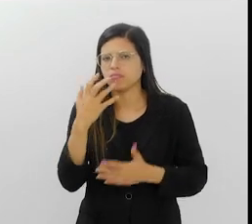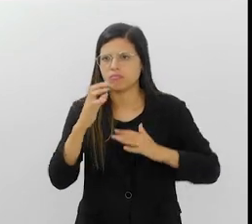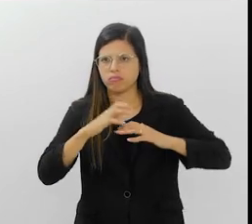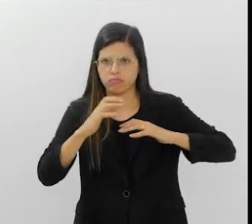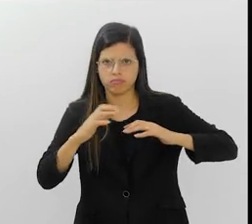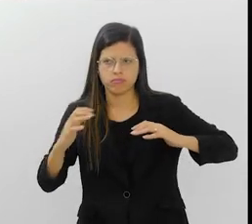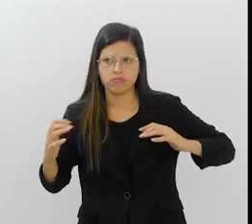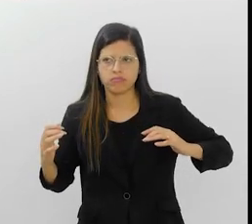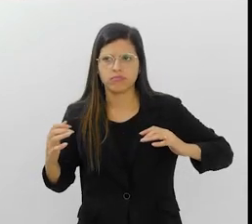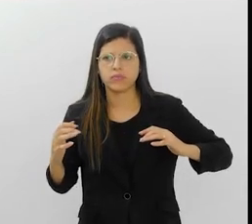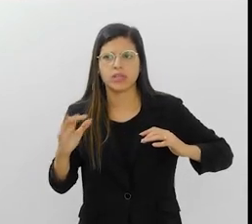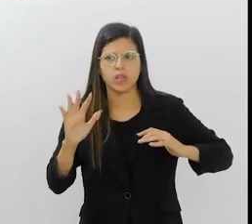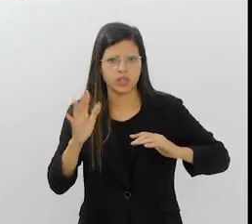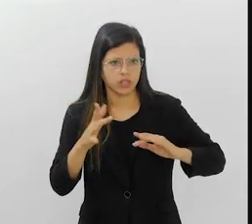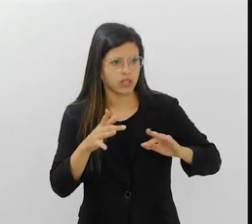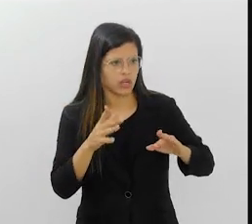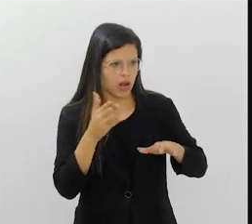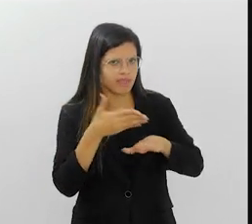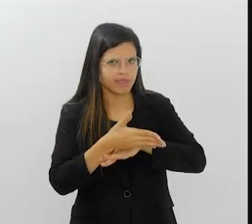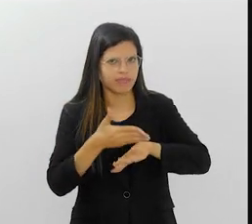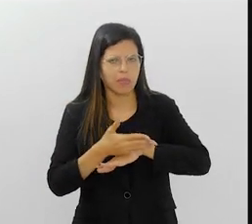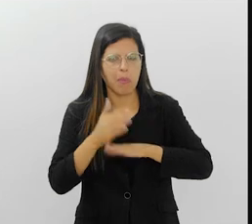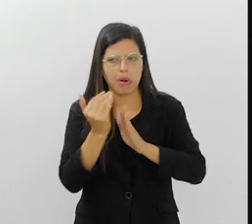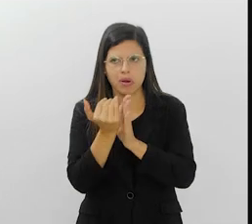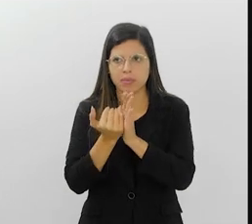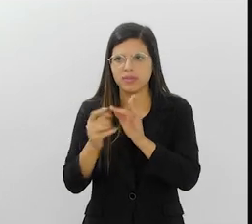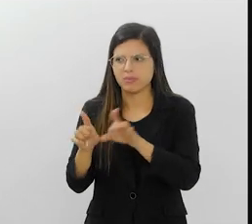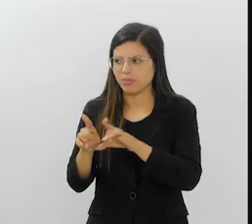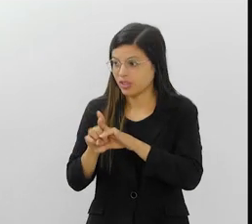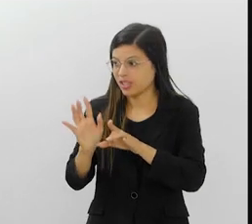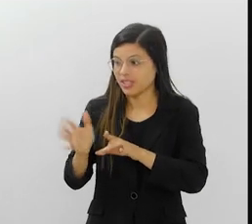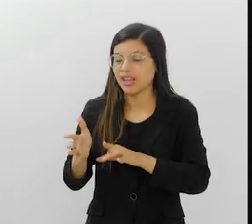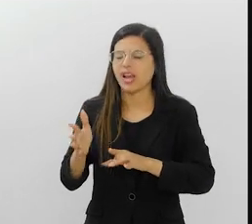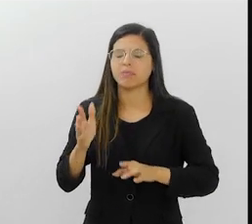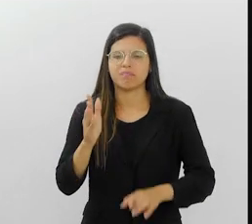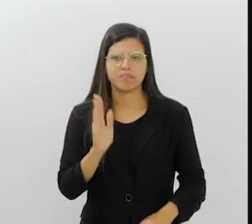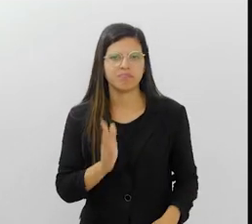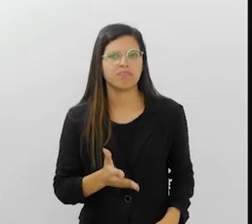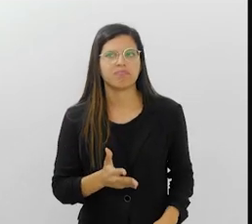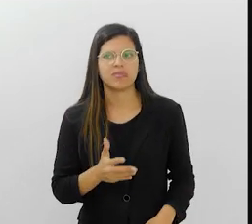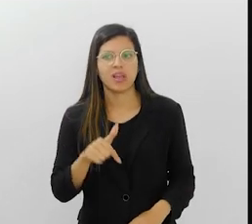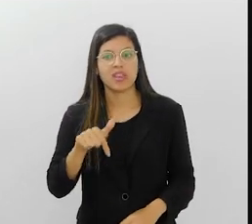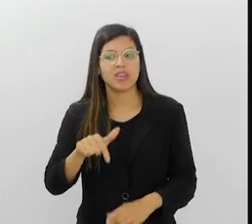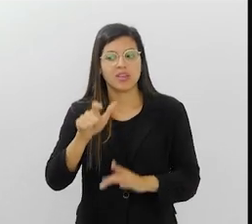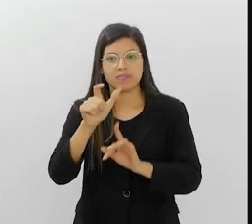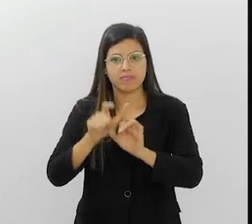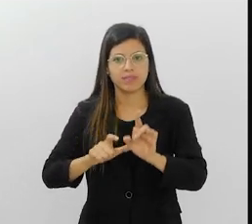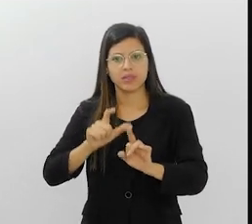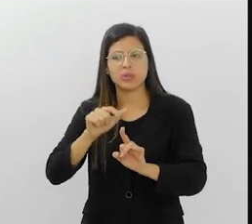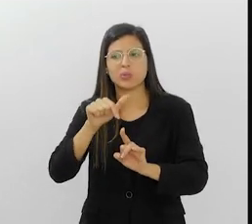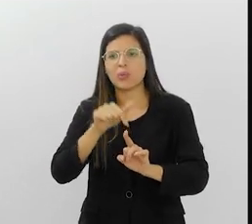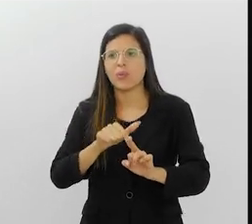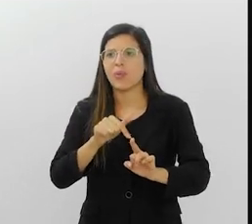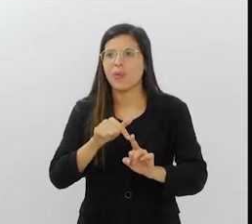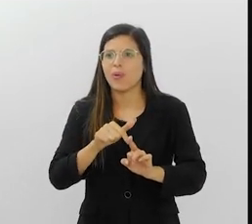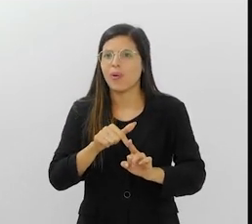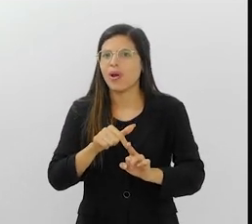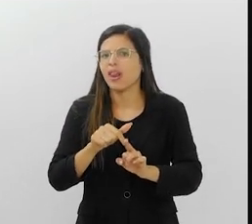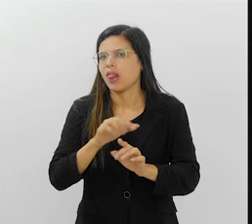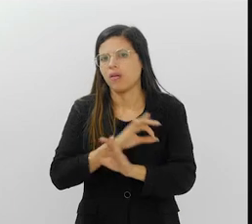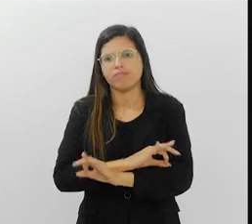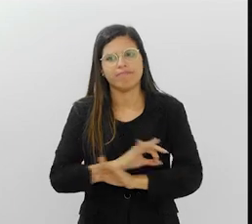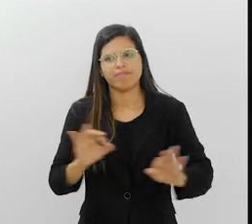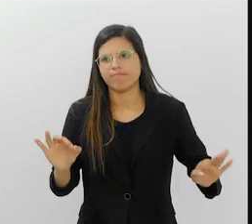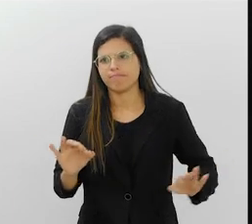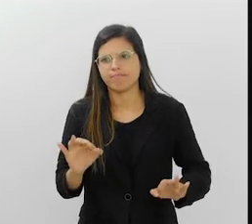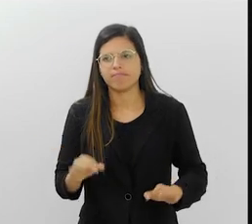grande amigo. Me ajudou muito. Já esteve muito. Aqui também. Já esteve aqui? Já. Pô, e ele é muito... O Vantuí, é difícil alguém falar mal do Vantuí,